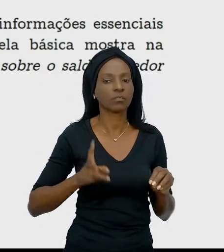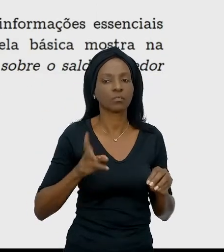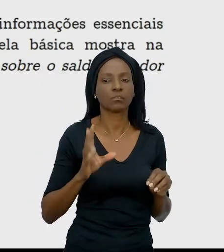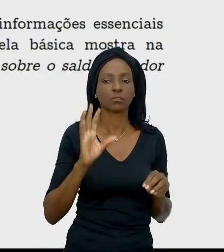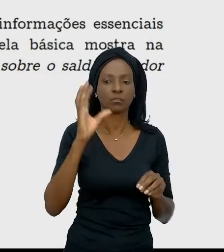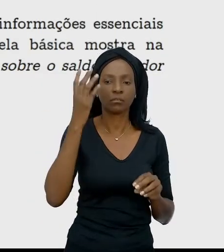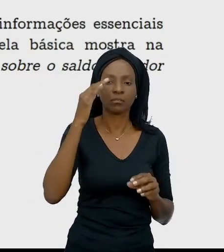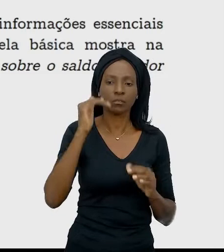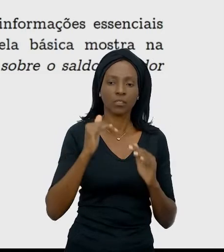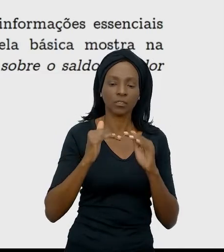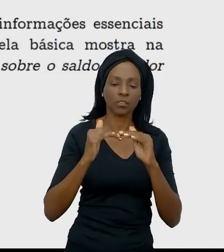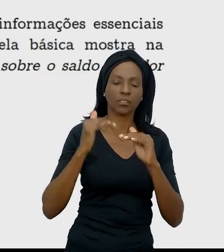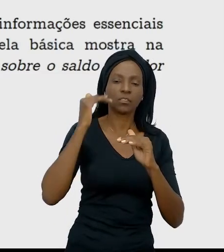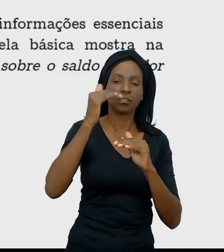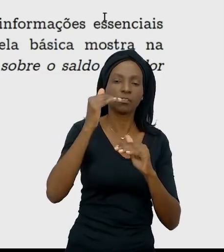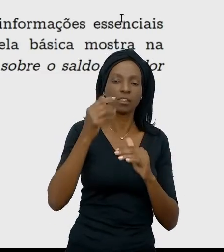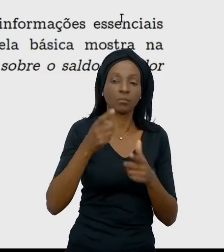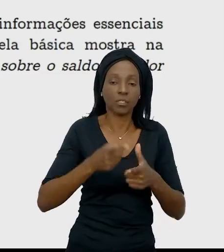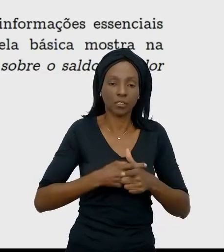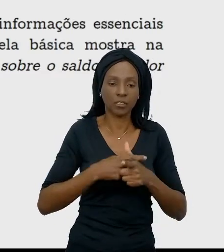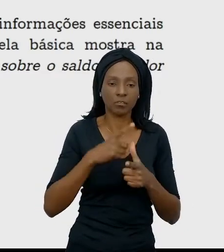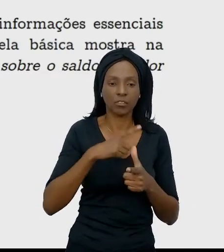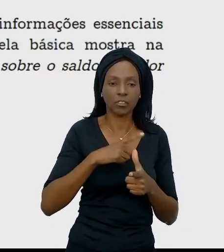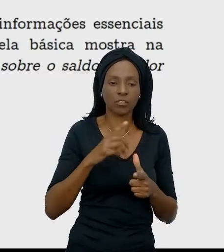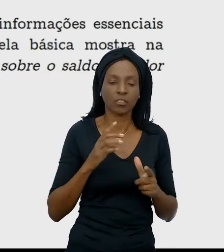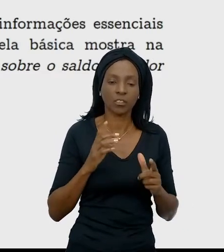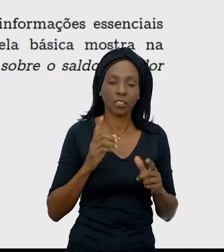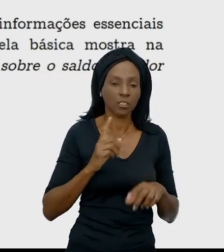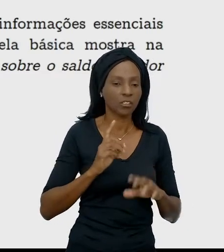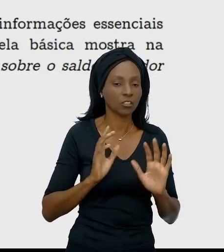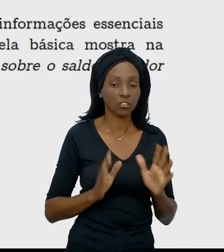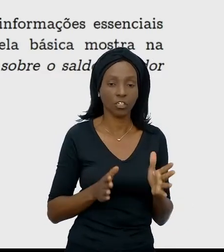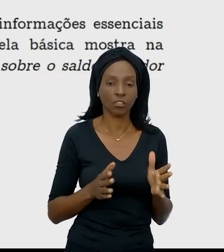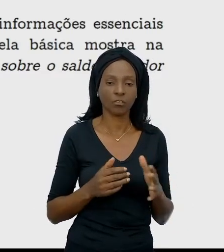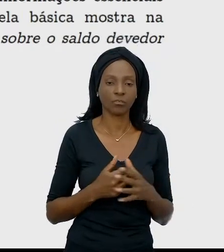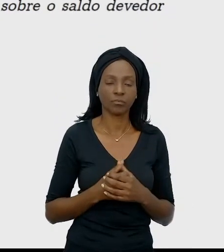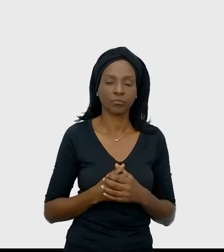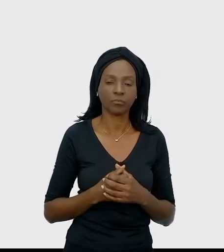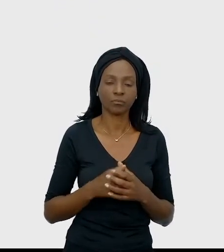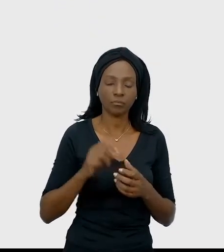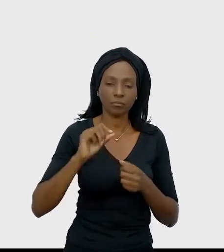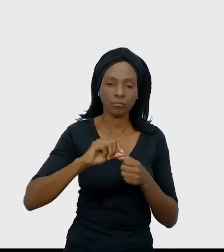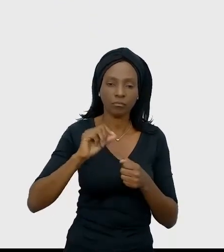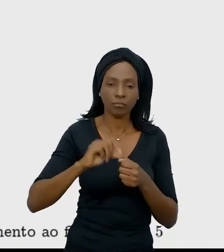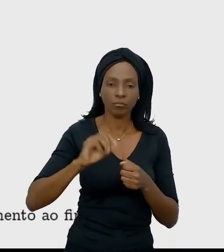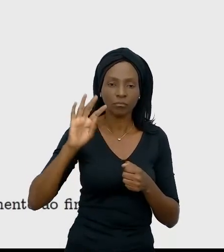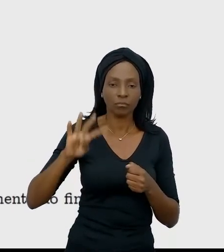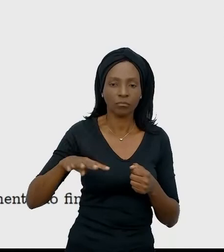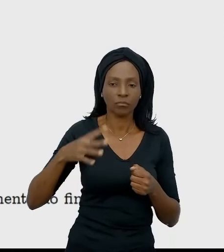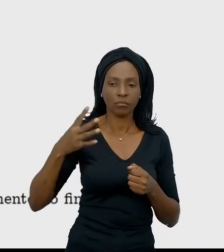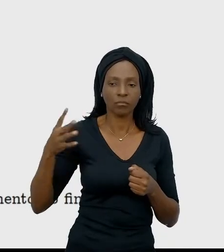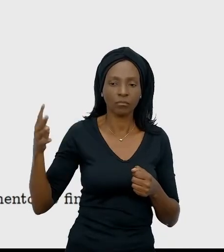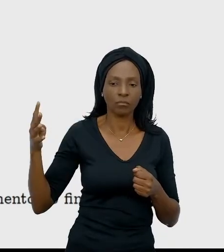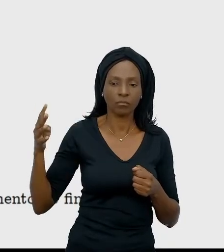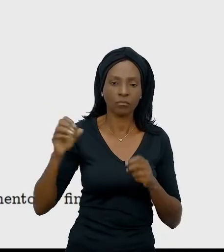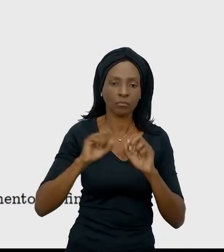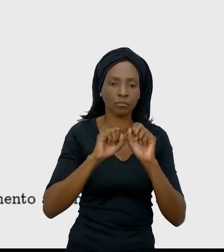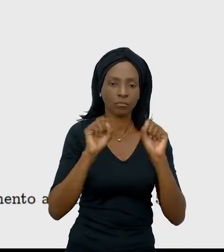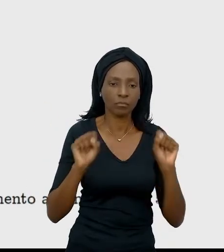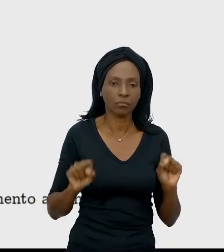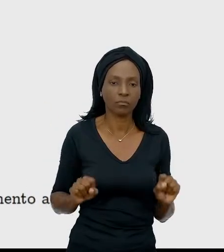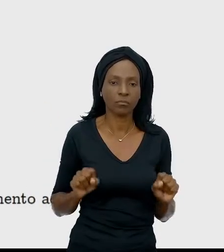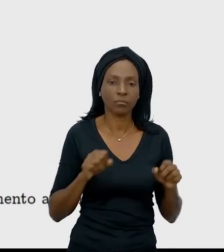sobre o saldo devedor do momento. Então, a gente vai construir essa tabela. Sistema